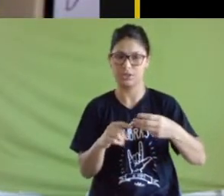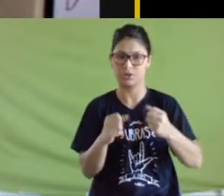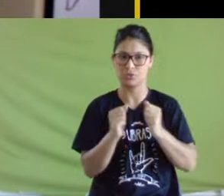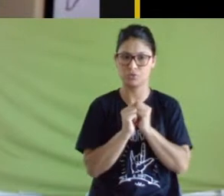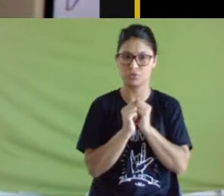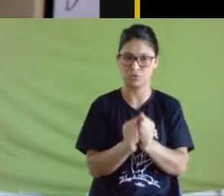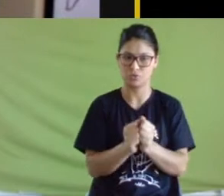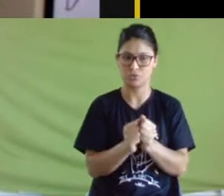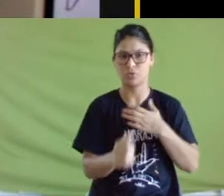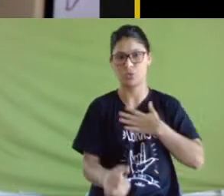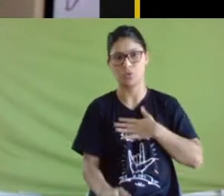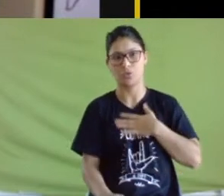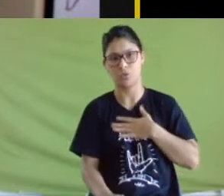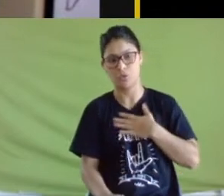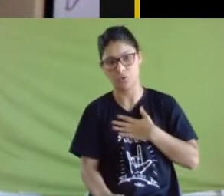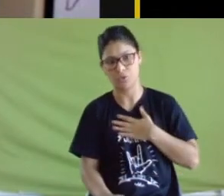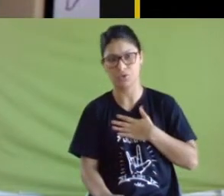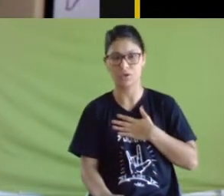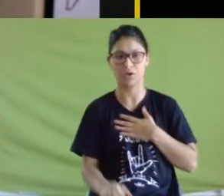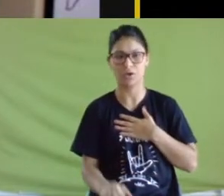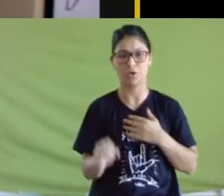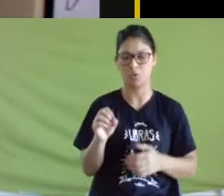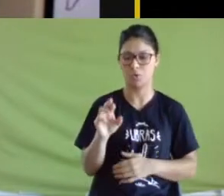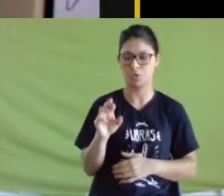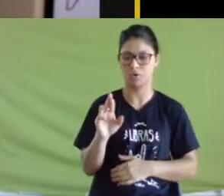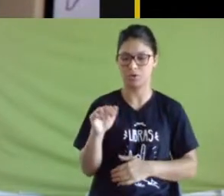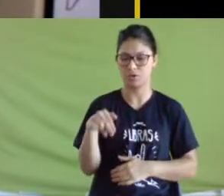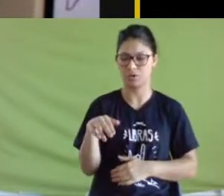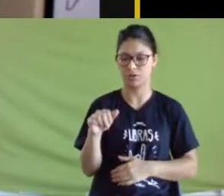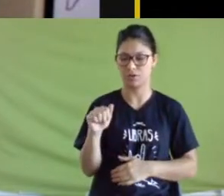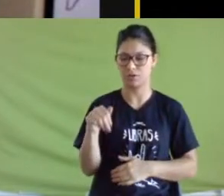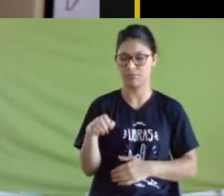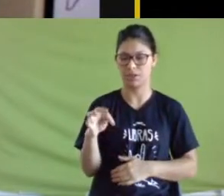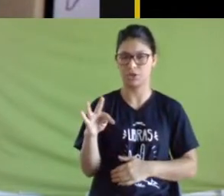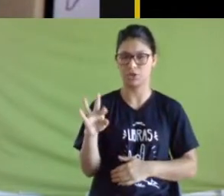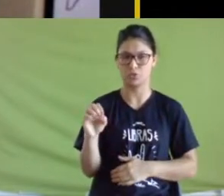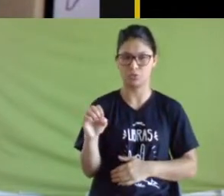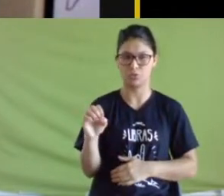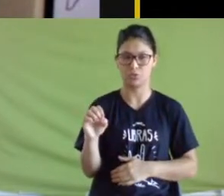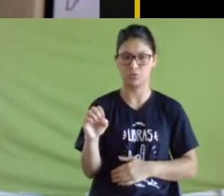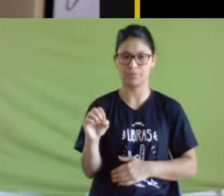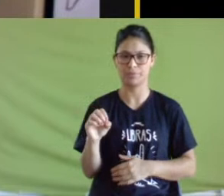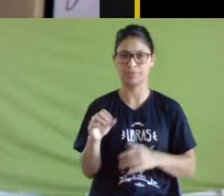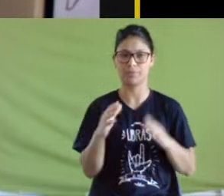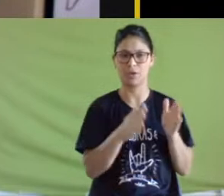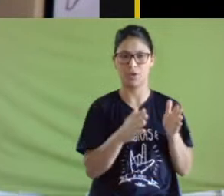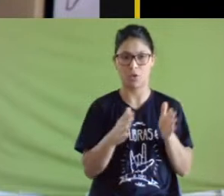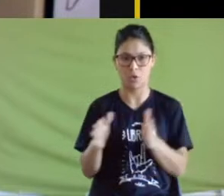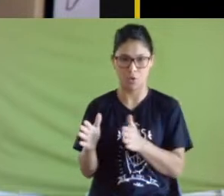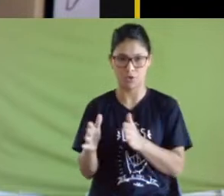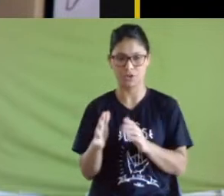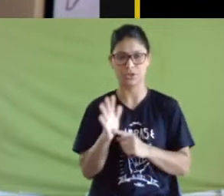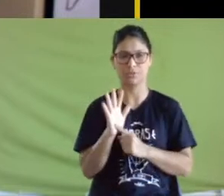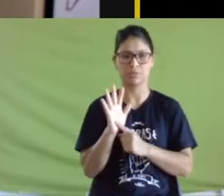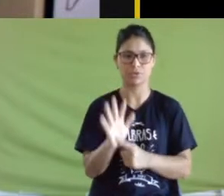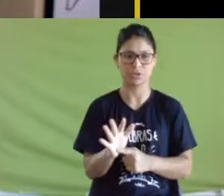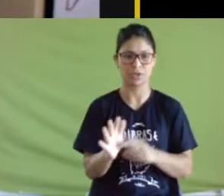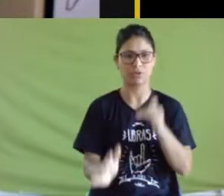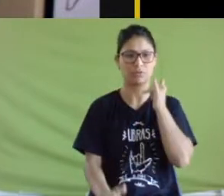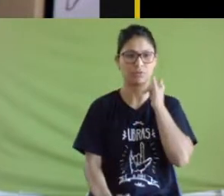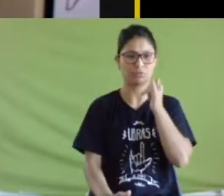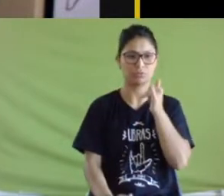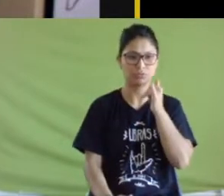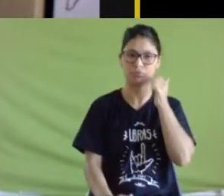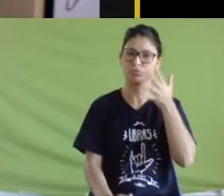gosta dele como ornamento, a gente gosta dele como ordem, disposição do discurso, e a